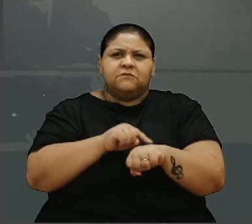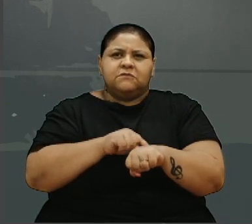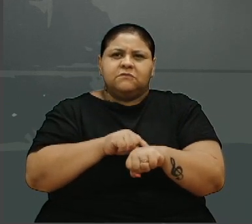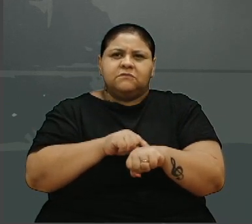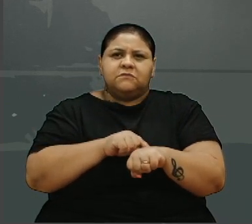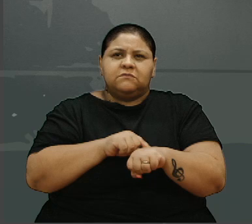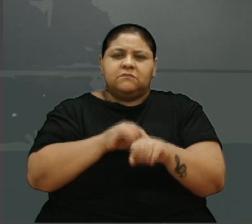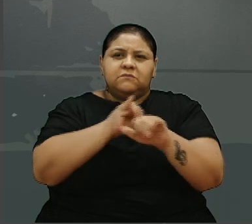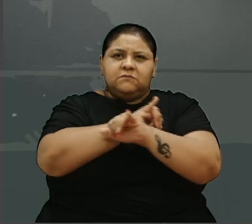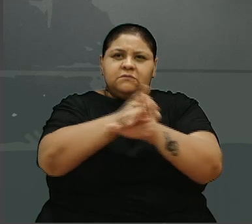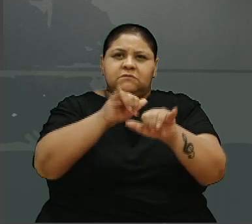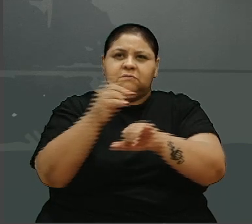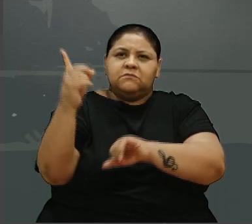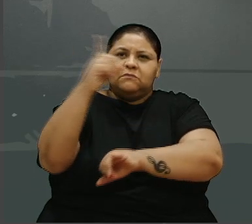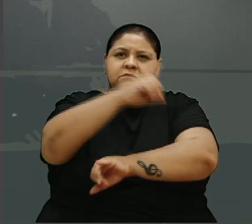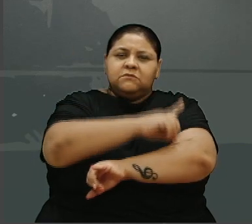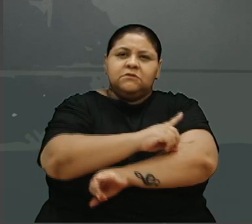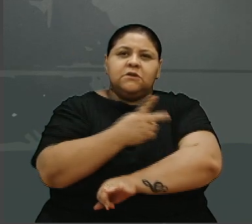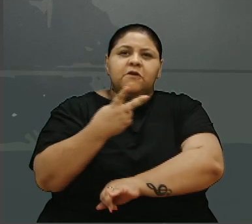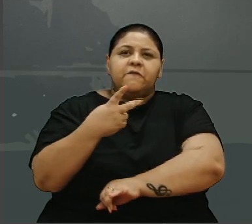a notícia, dia